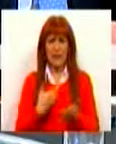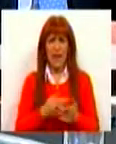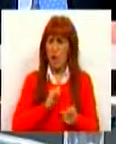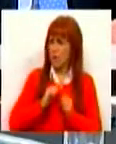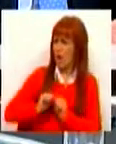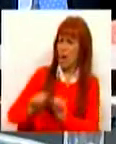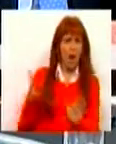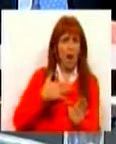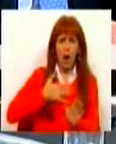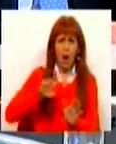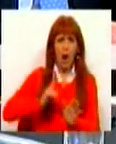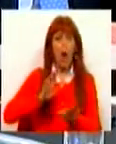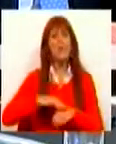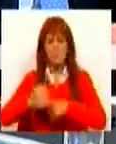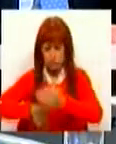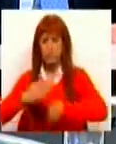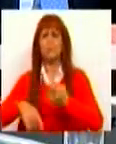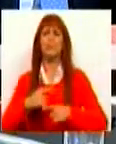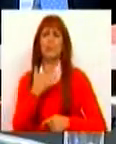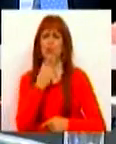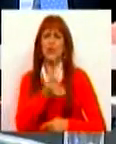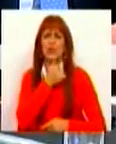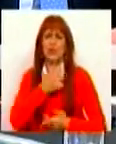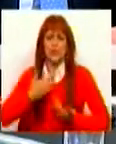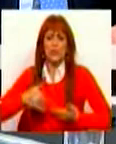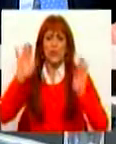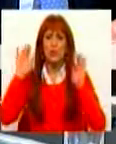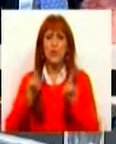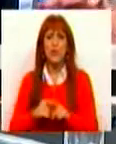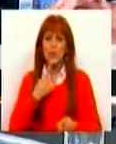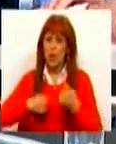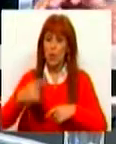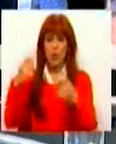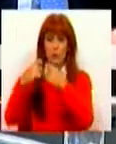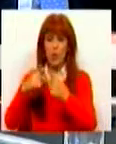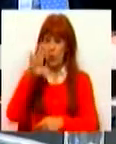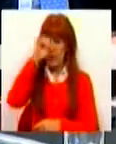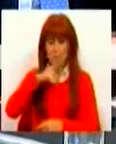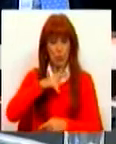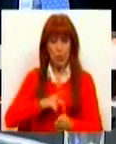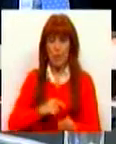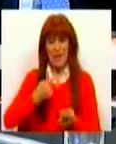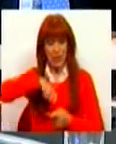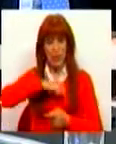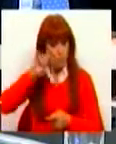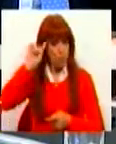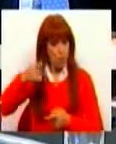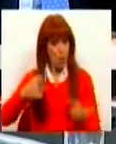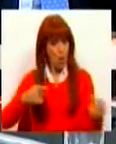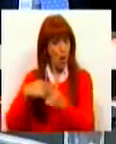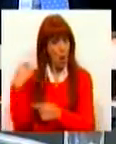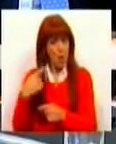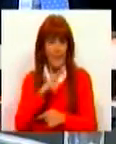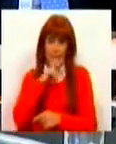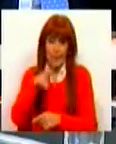nossa recusa e por isso avança unilateralmente. Com uma queixa em Bruxelas que o governo espanhol sabia ser a